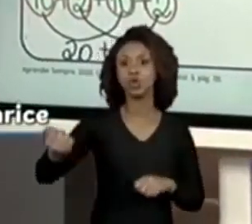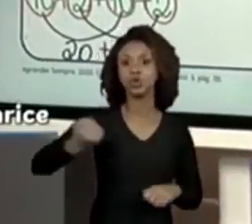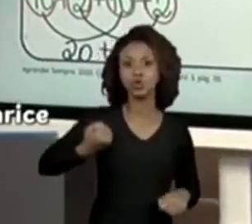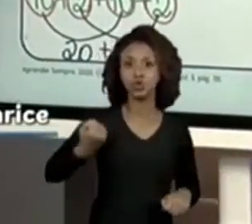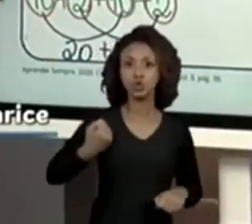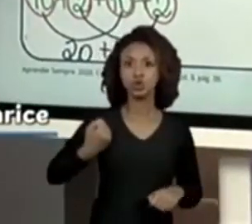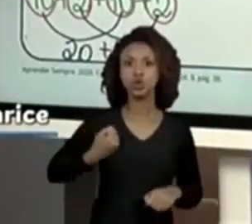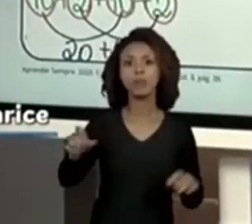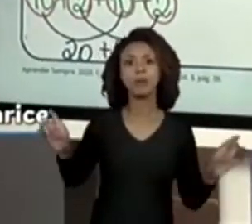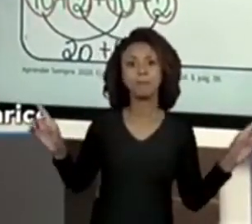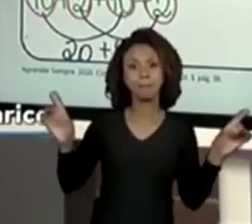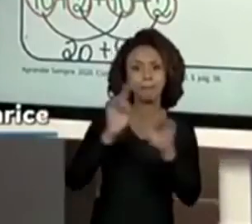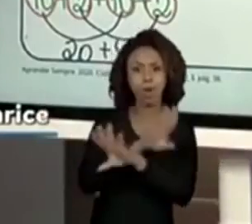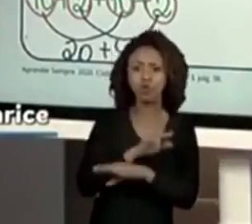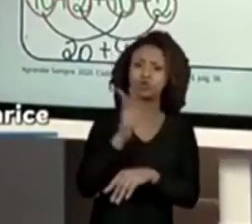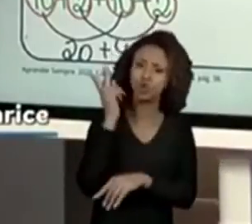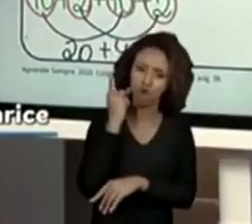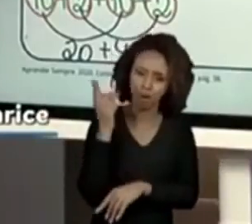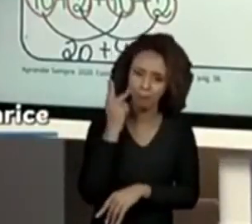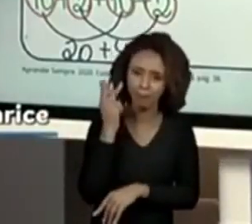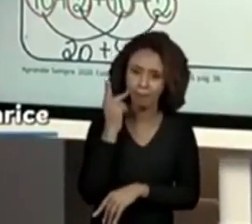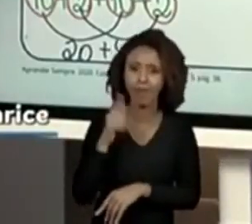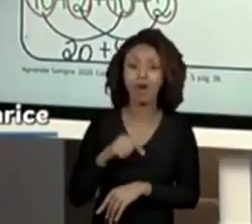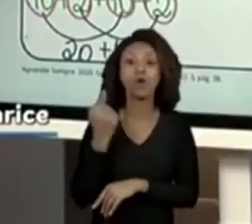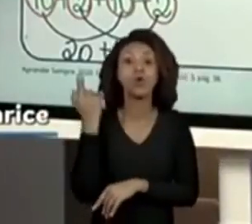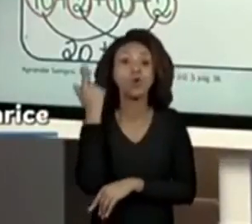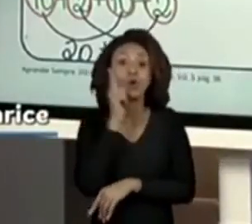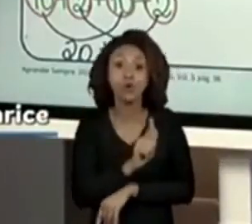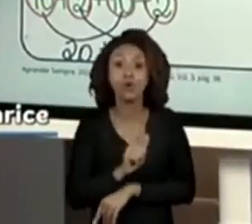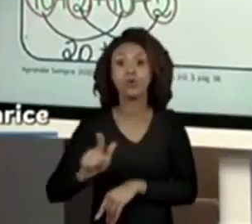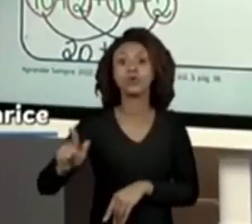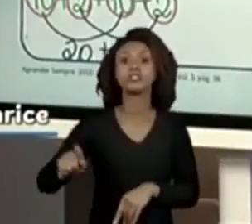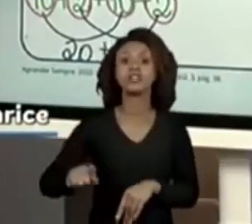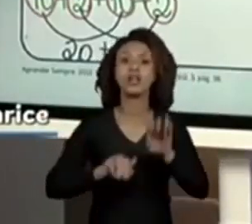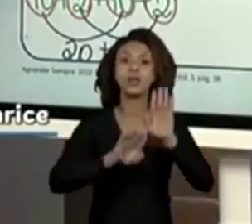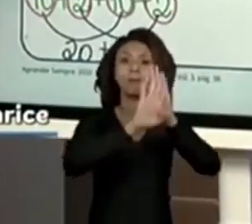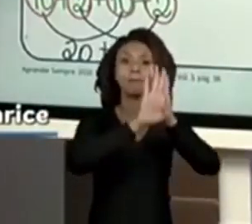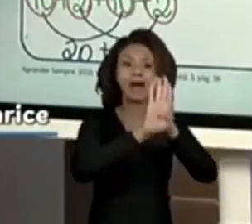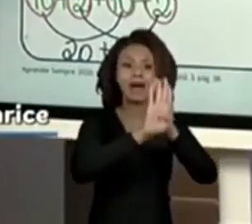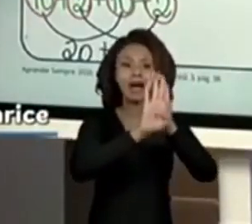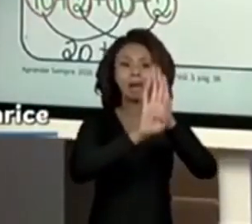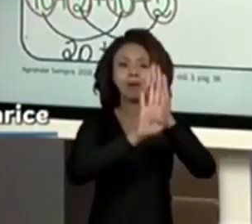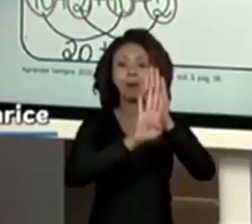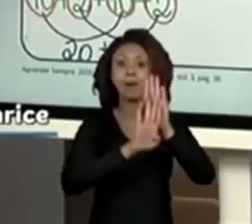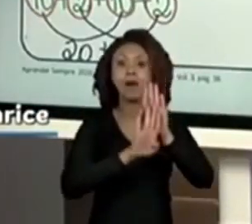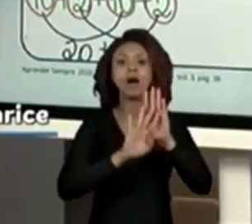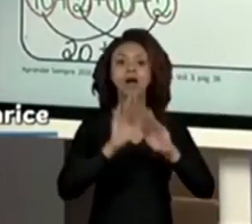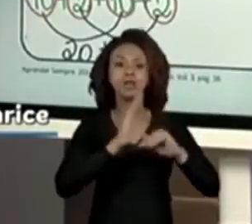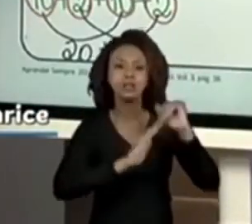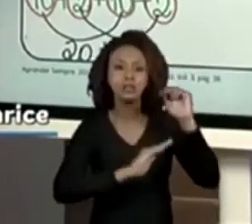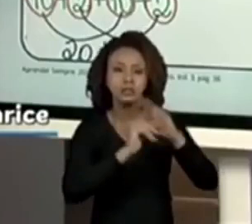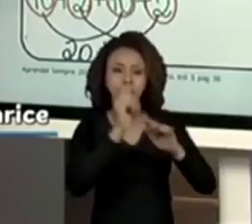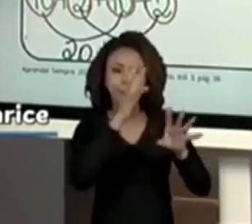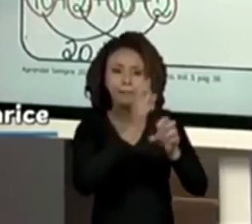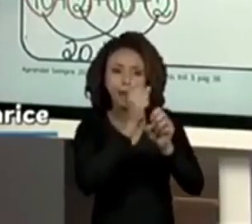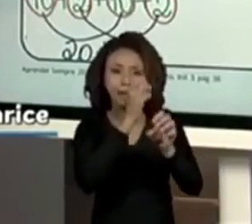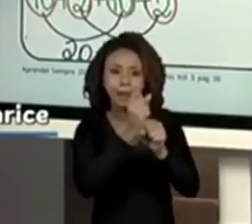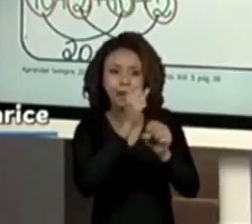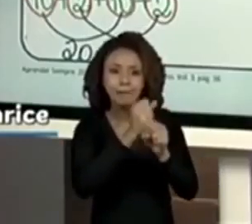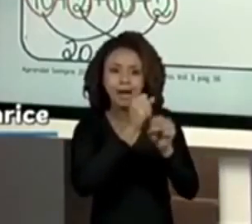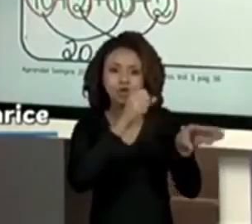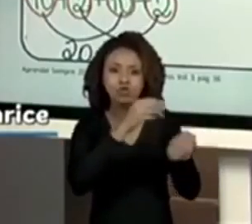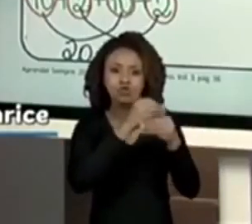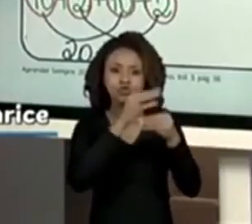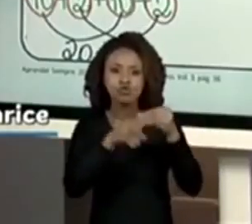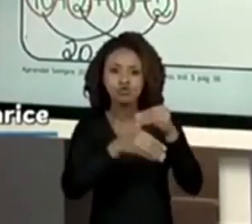já assim, de forma convencional, em como se fossem fichinhas sobrepostas. E foi realizando essas somas